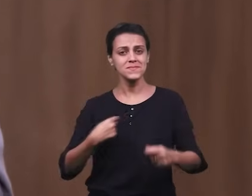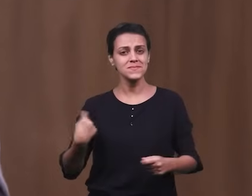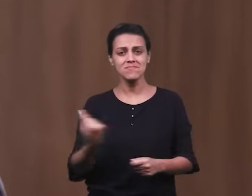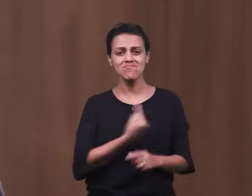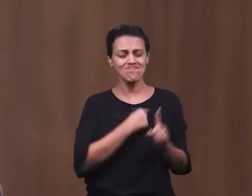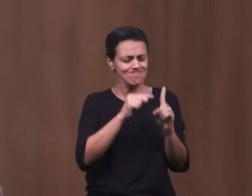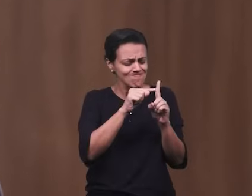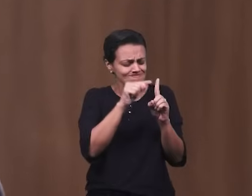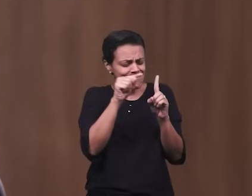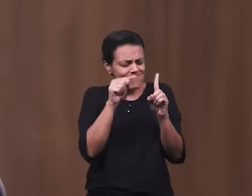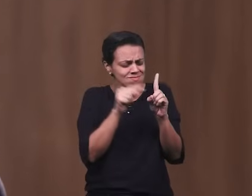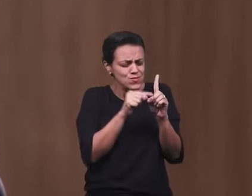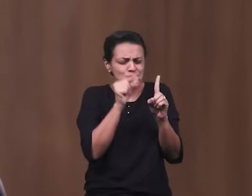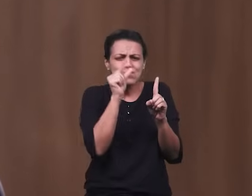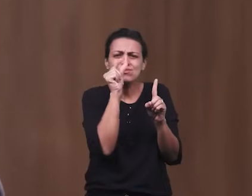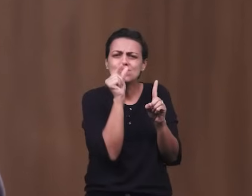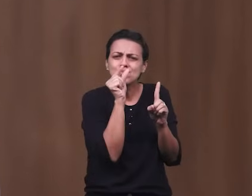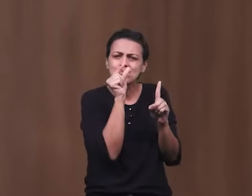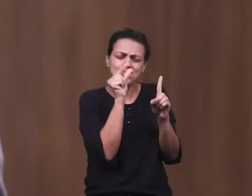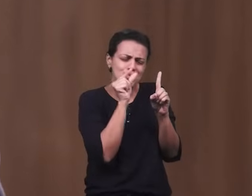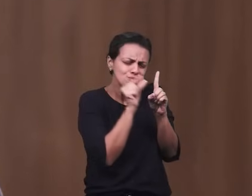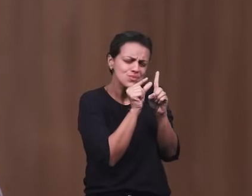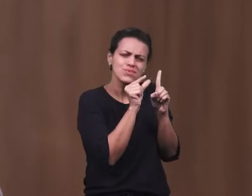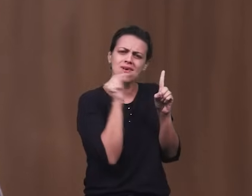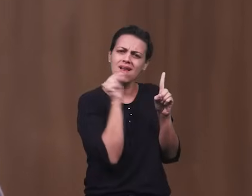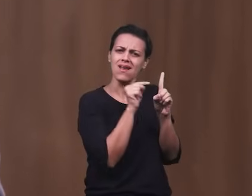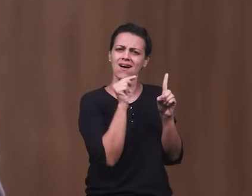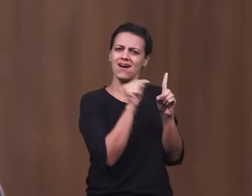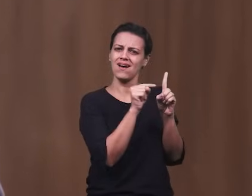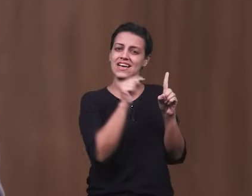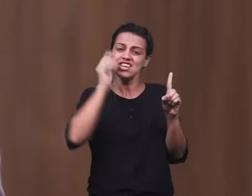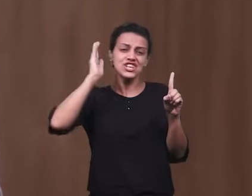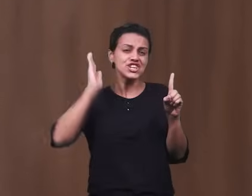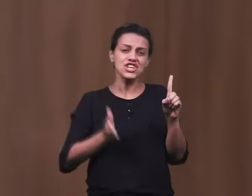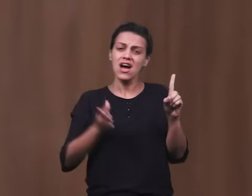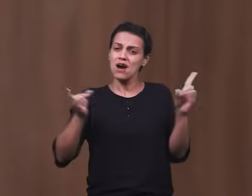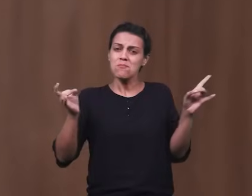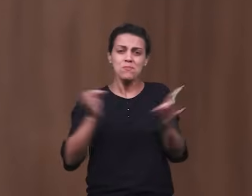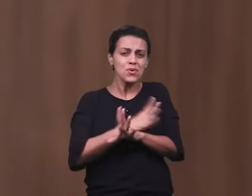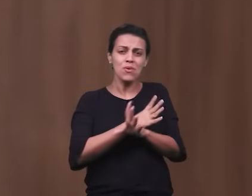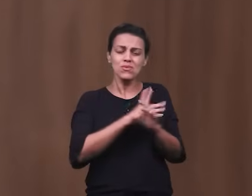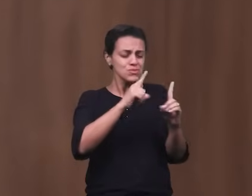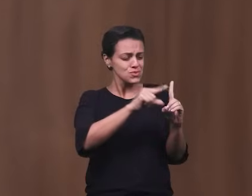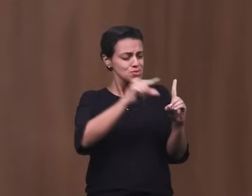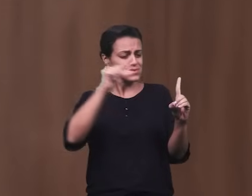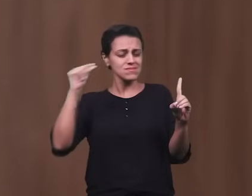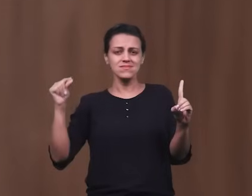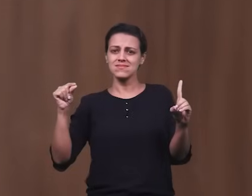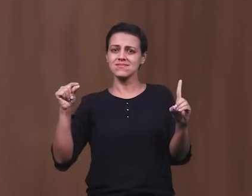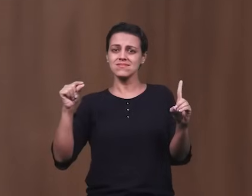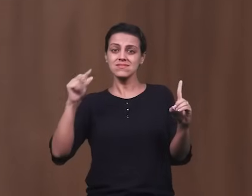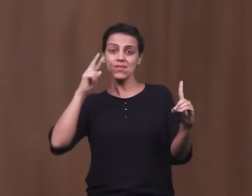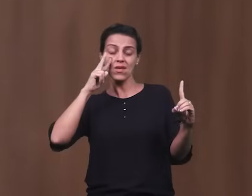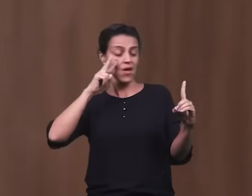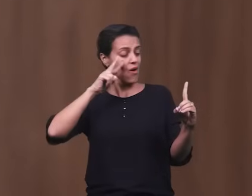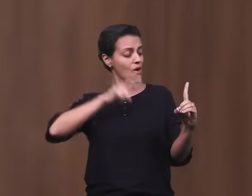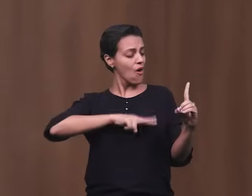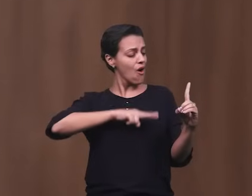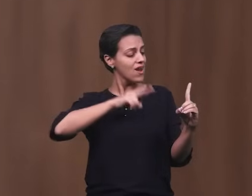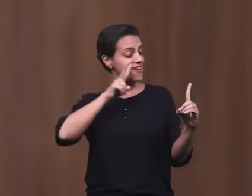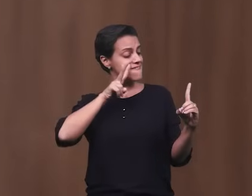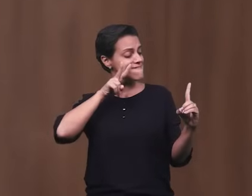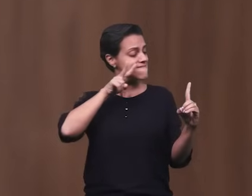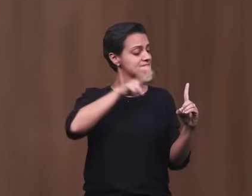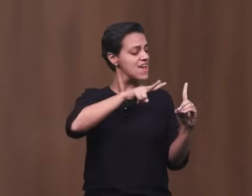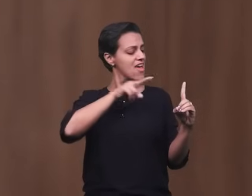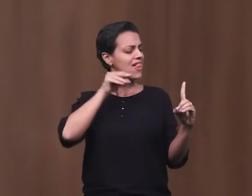nós éramos desse tamanhozinho aí. Né? Então, se os olhos do Senhor nos contemplaram, né?